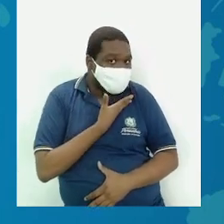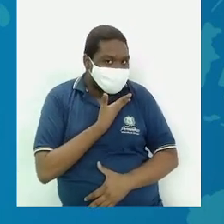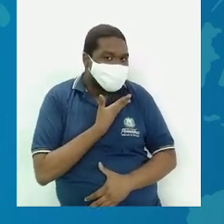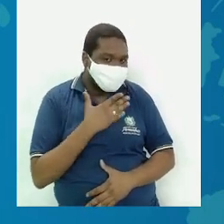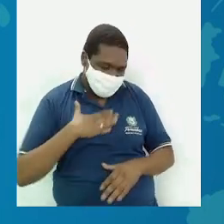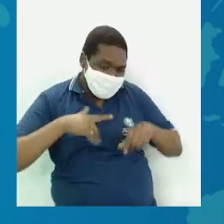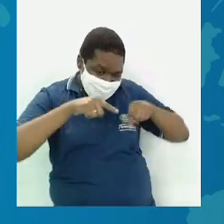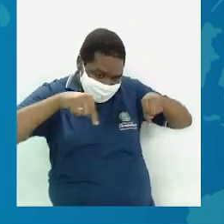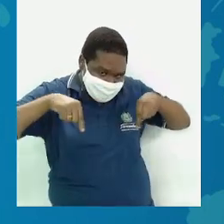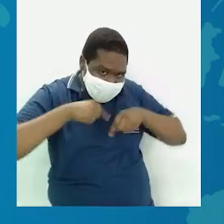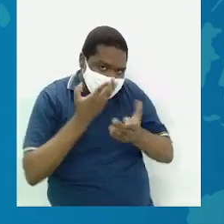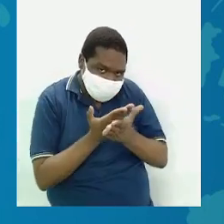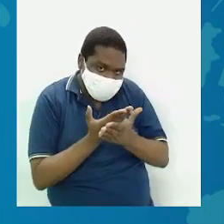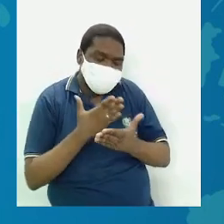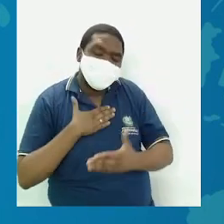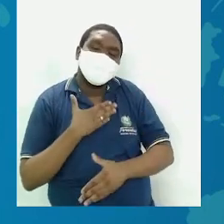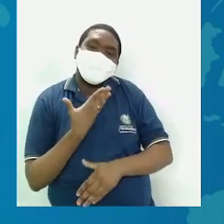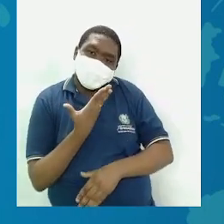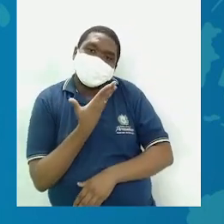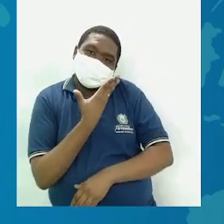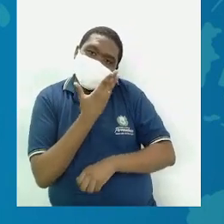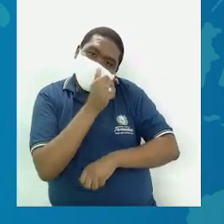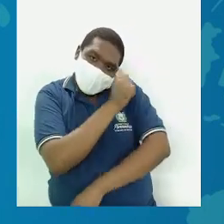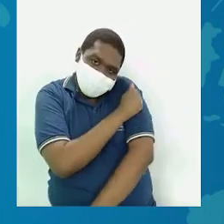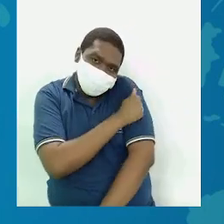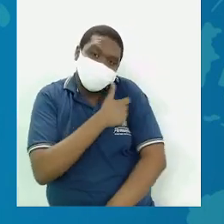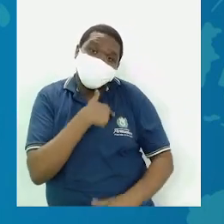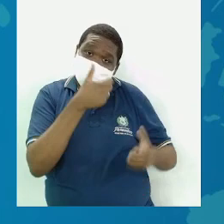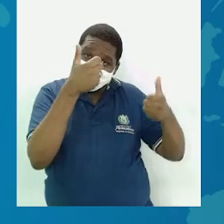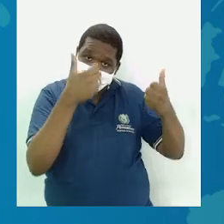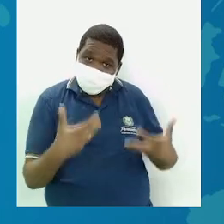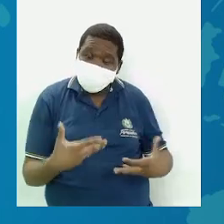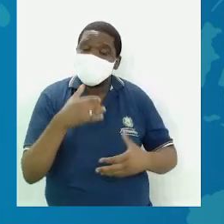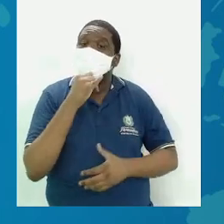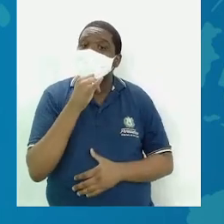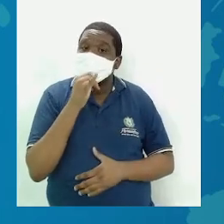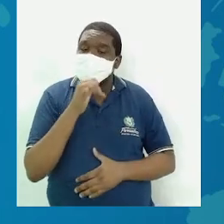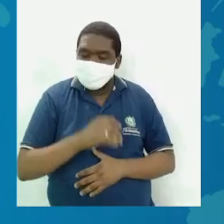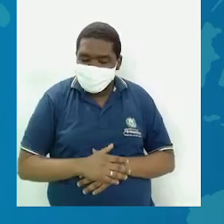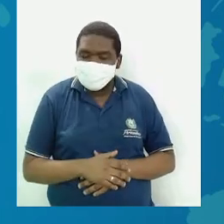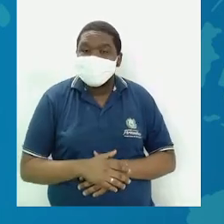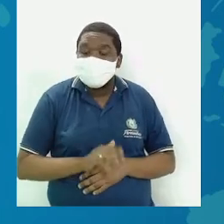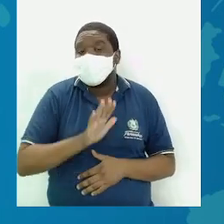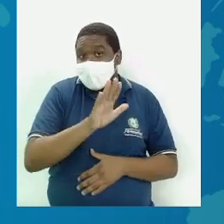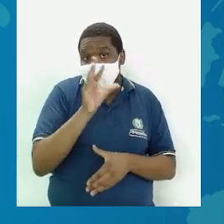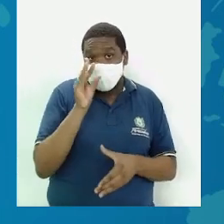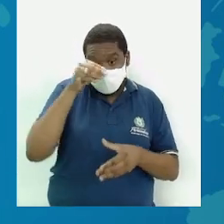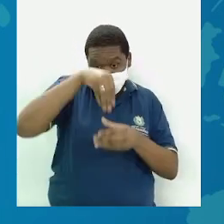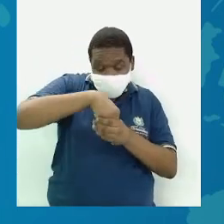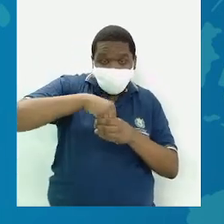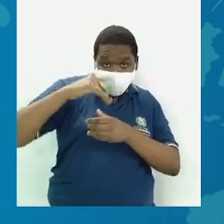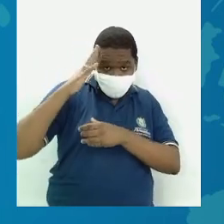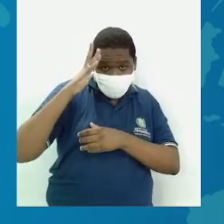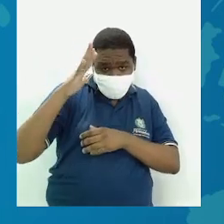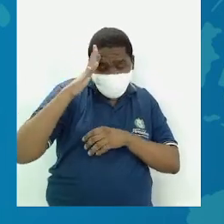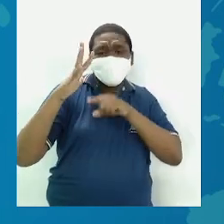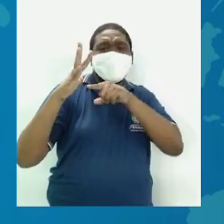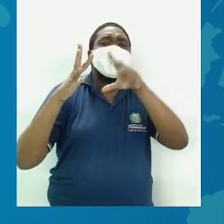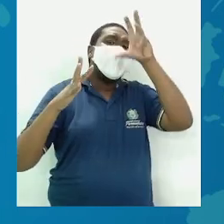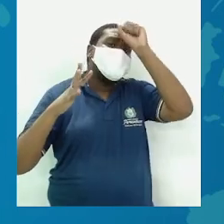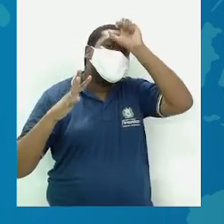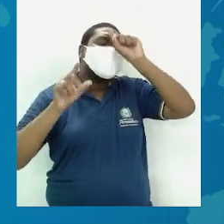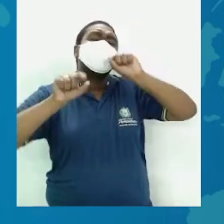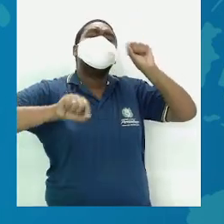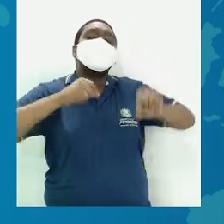sala de aula, eu sempre gosto de dizer o seguinte, a questão é que nós vamos aprender na filosofia que aquilo que está no nosso dia a dia,